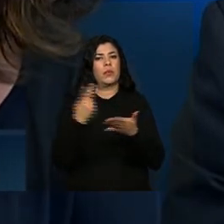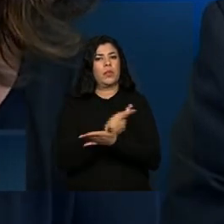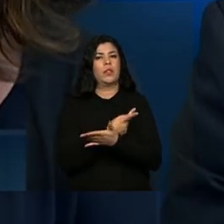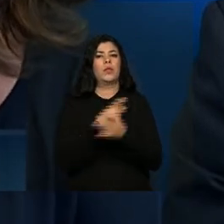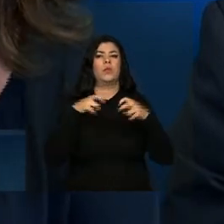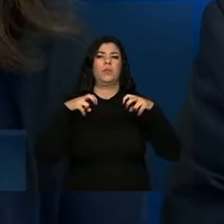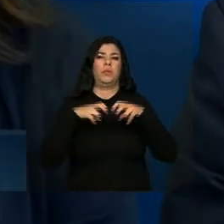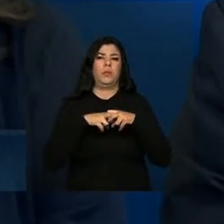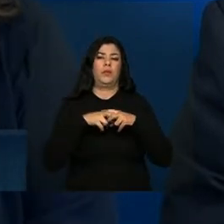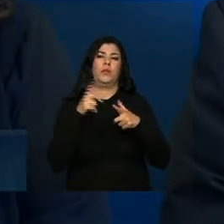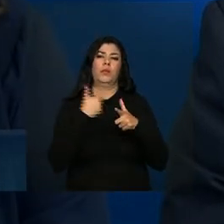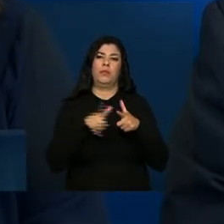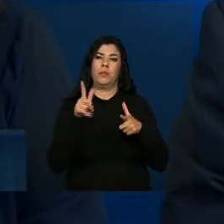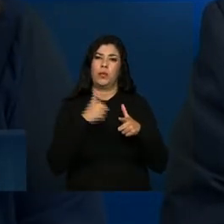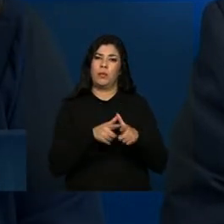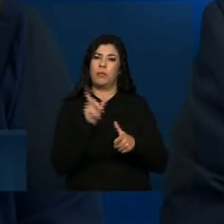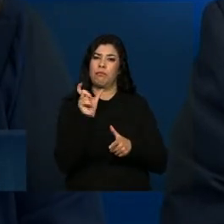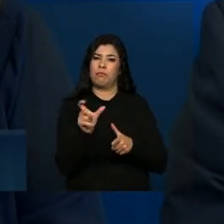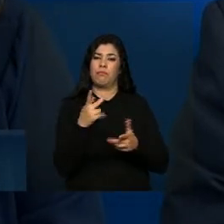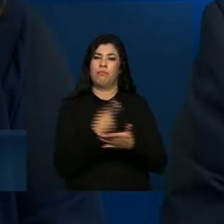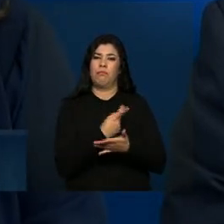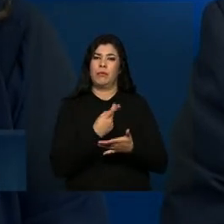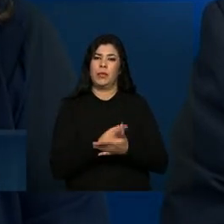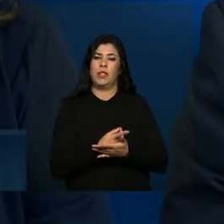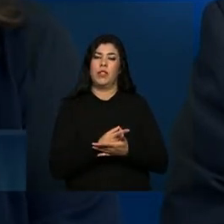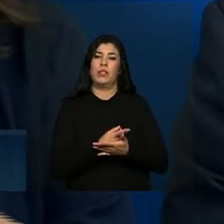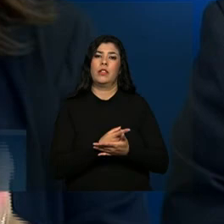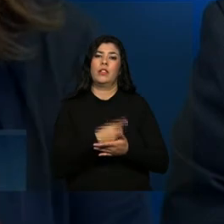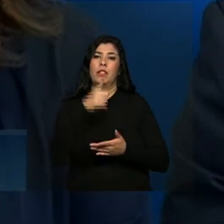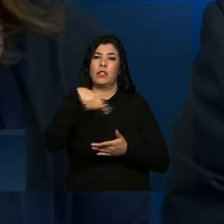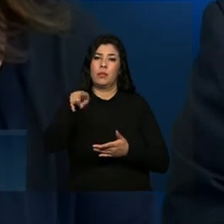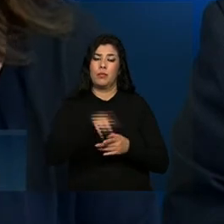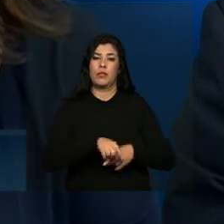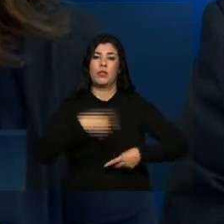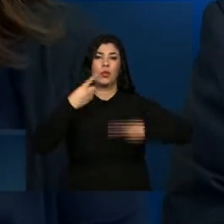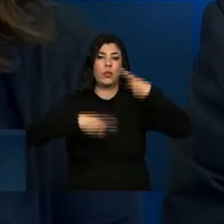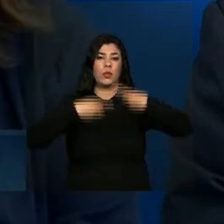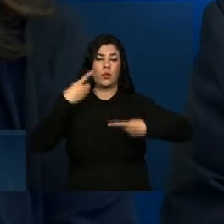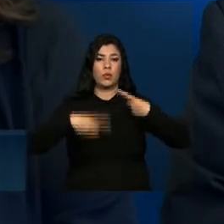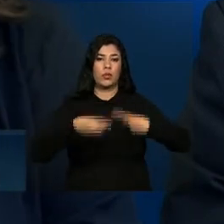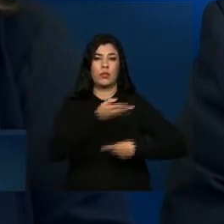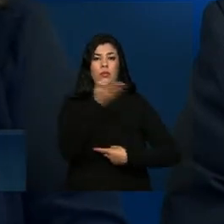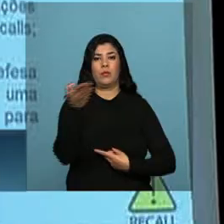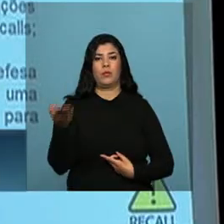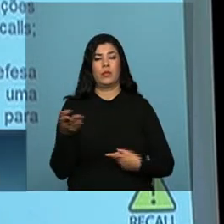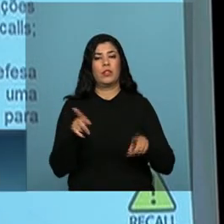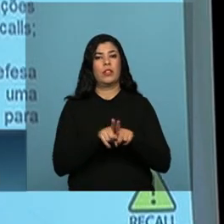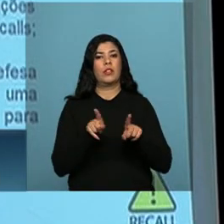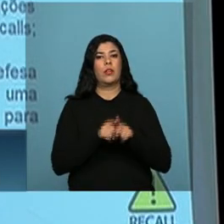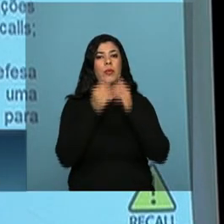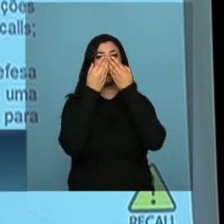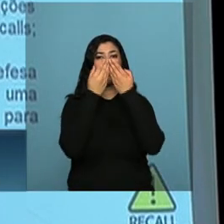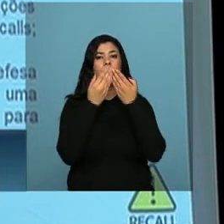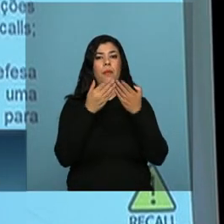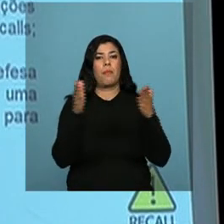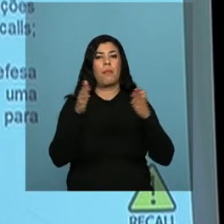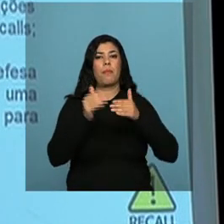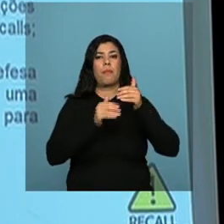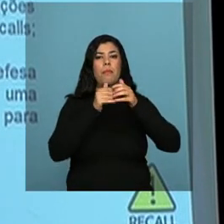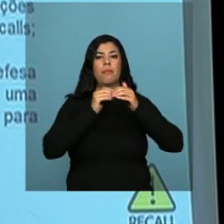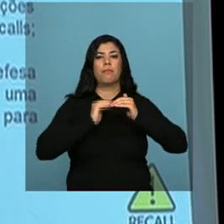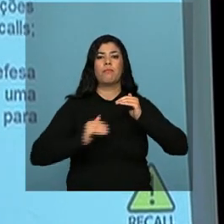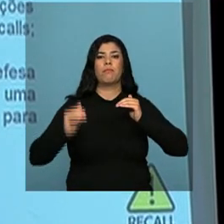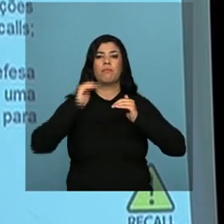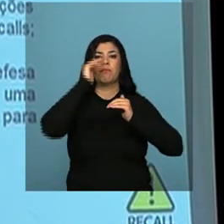esses dados e discutir e com toda a sociedade segundo passo ampliar as ações de orientação e